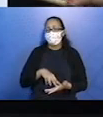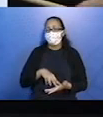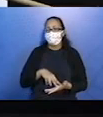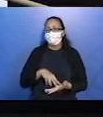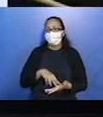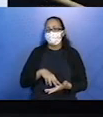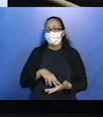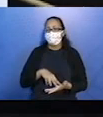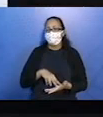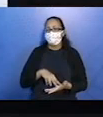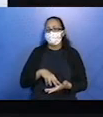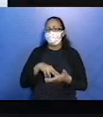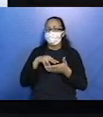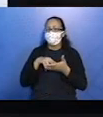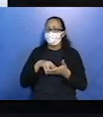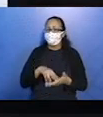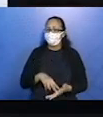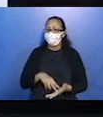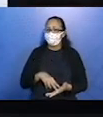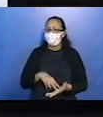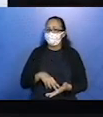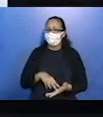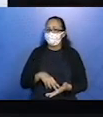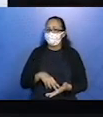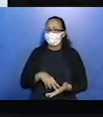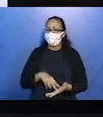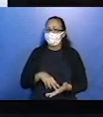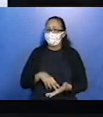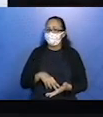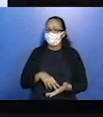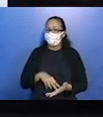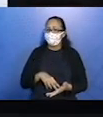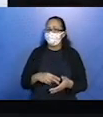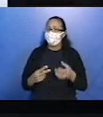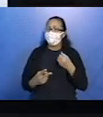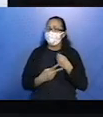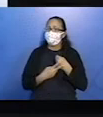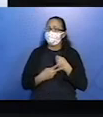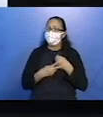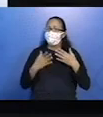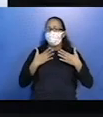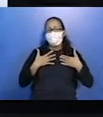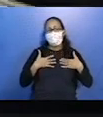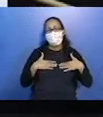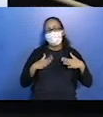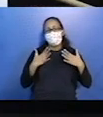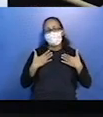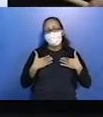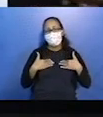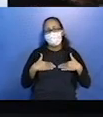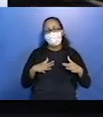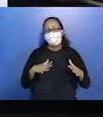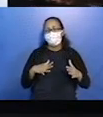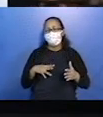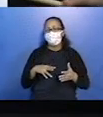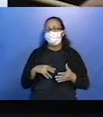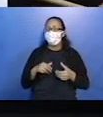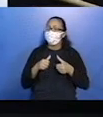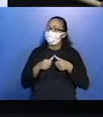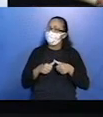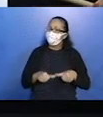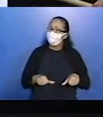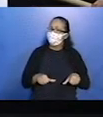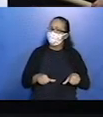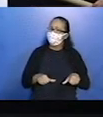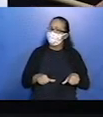Permanecer. Olha, eu permaneço num estado de espírito muito calmo. Permaneço, eu estou